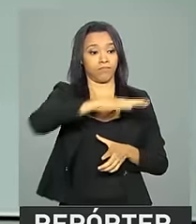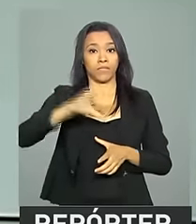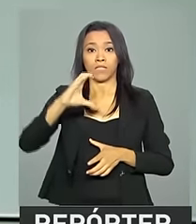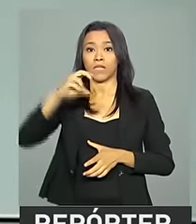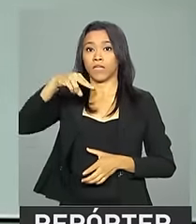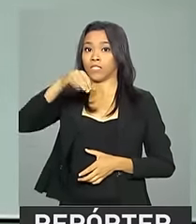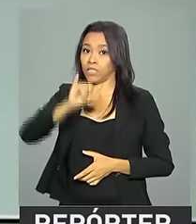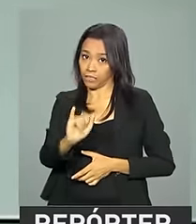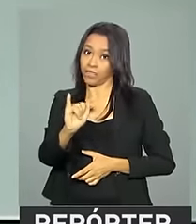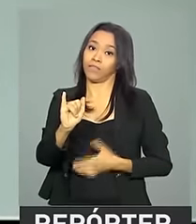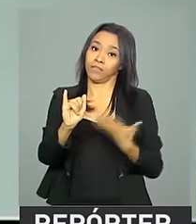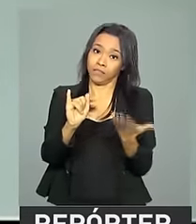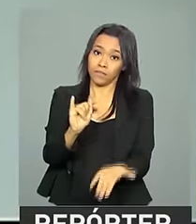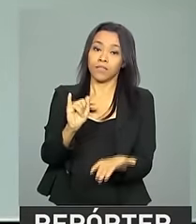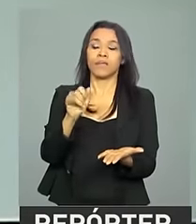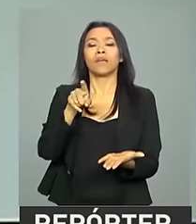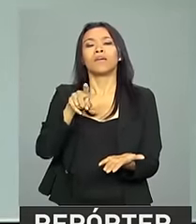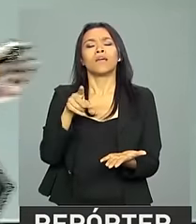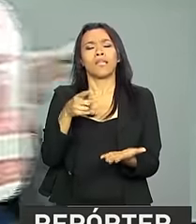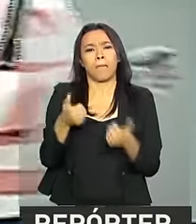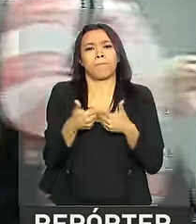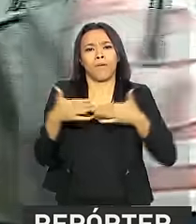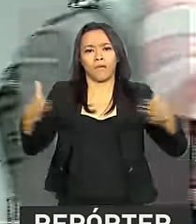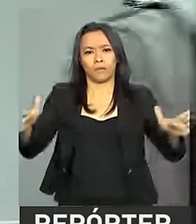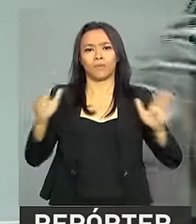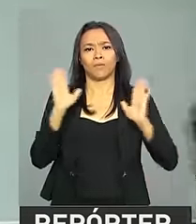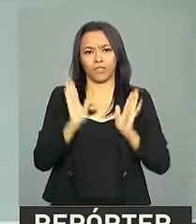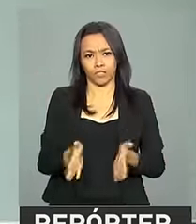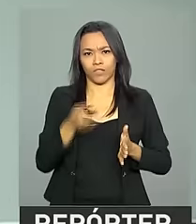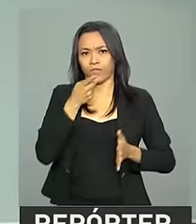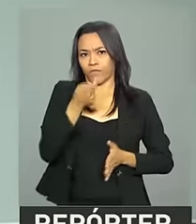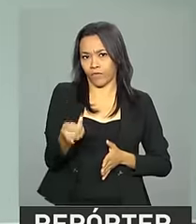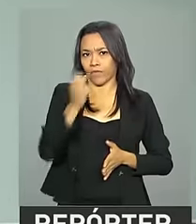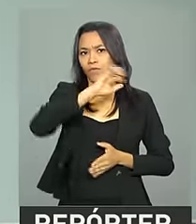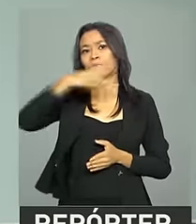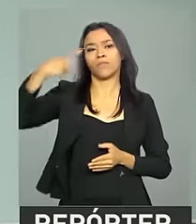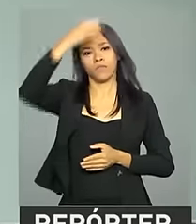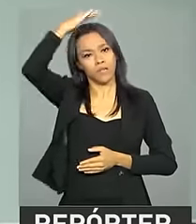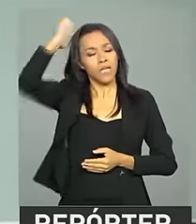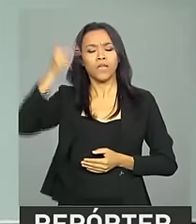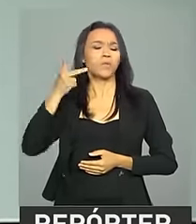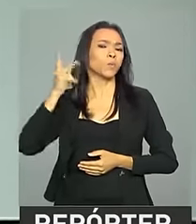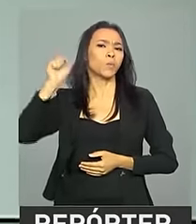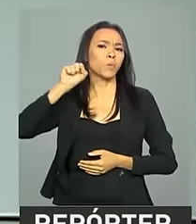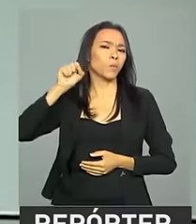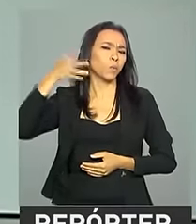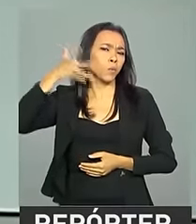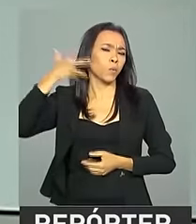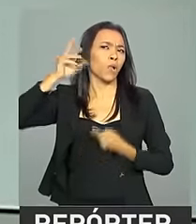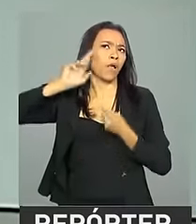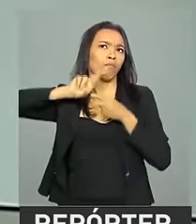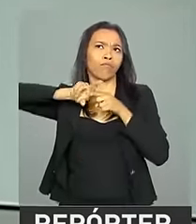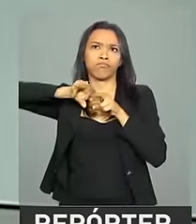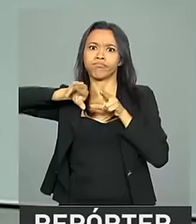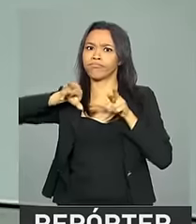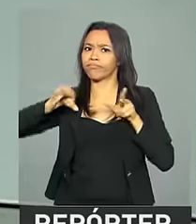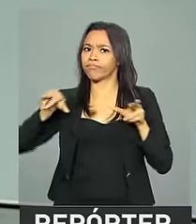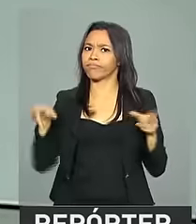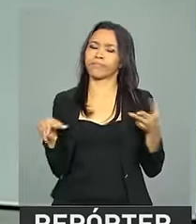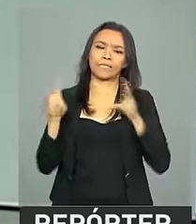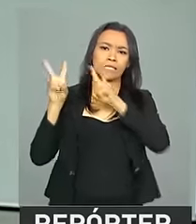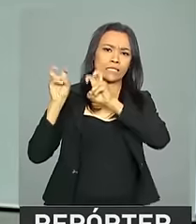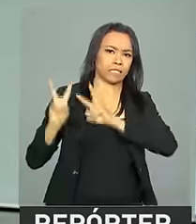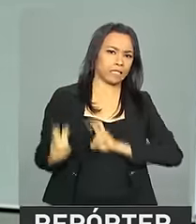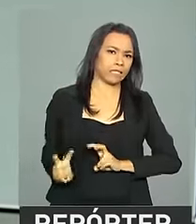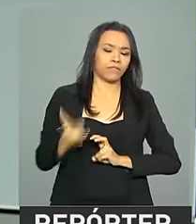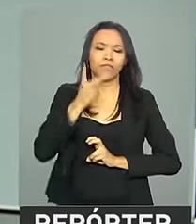CNI, de onde eu falo agora. Ele falou logo na abertura, portanto, e abordou aí em seu discurso vários temas. Ele falou sobre o processo de